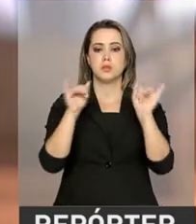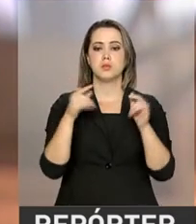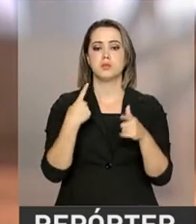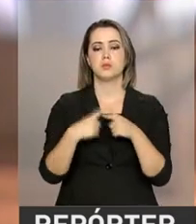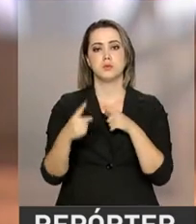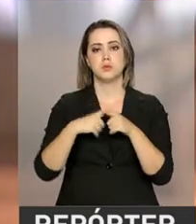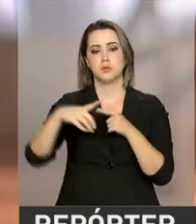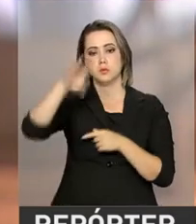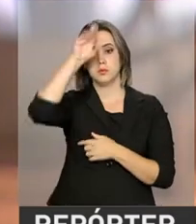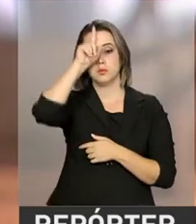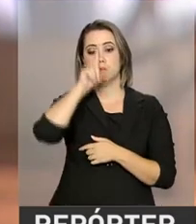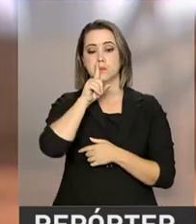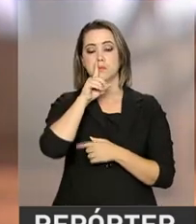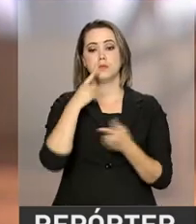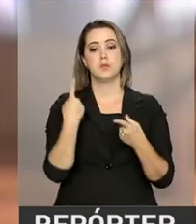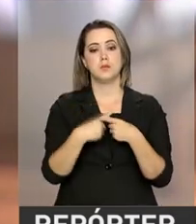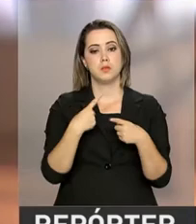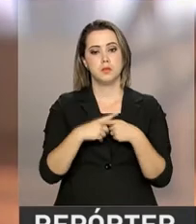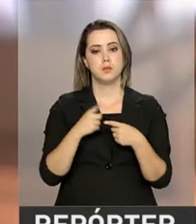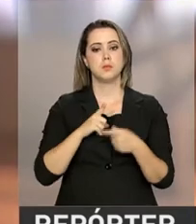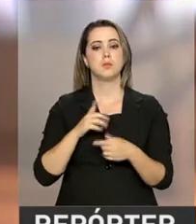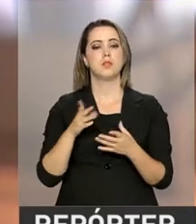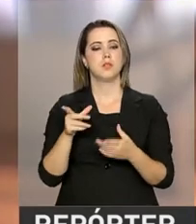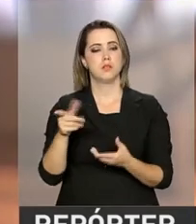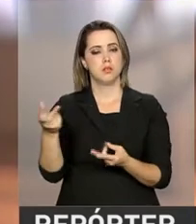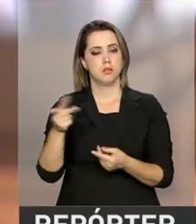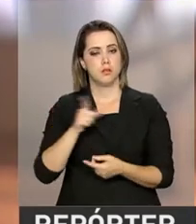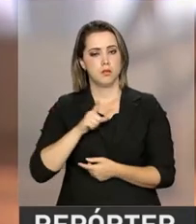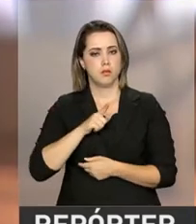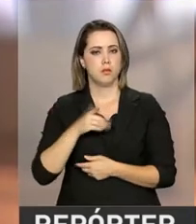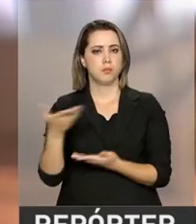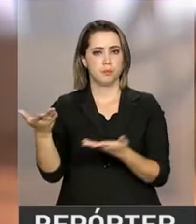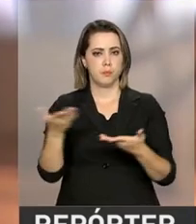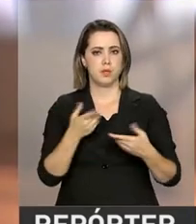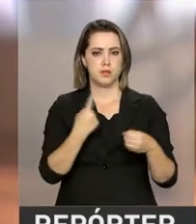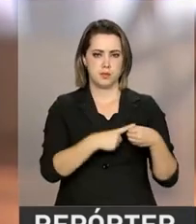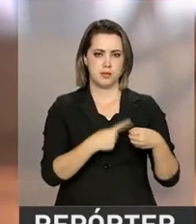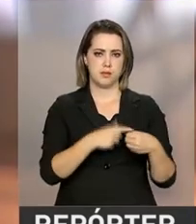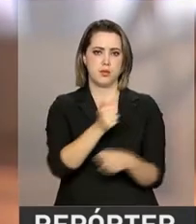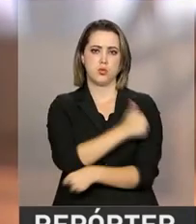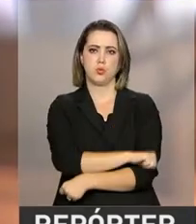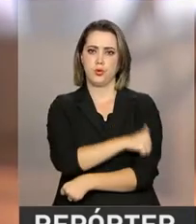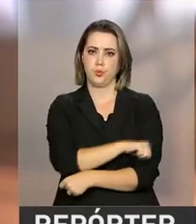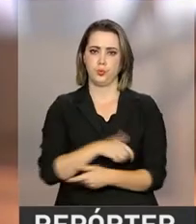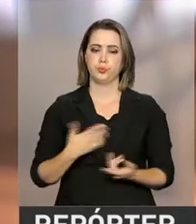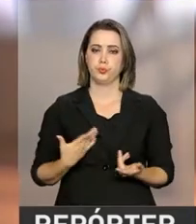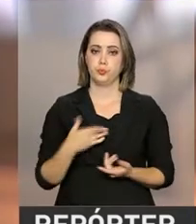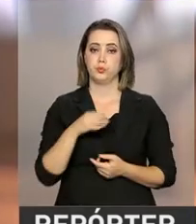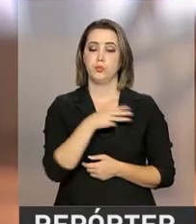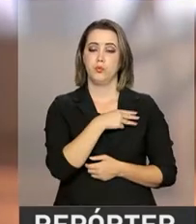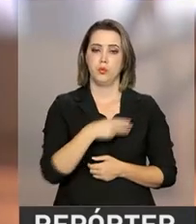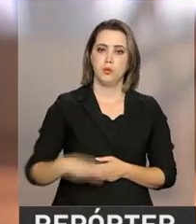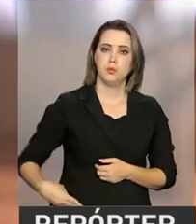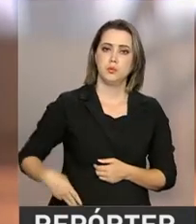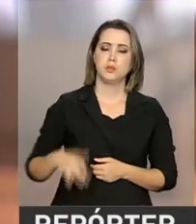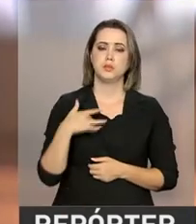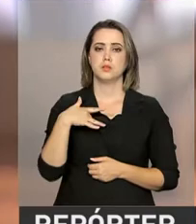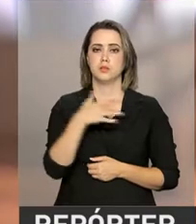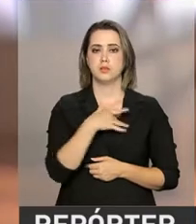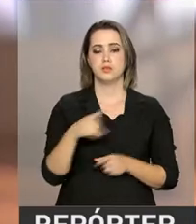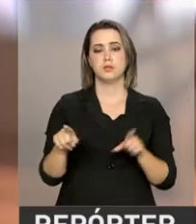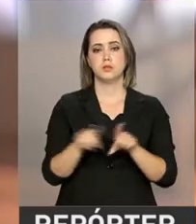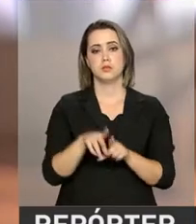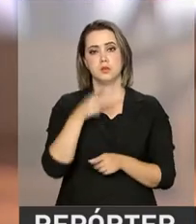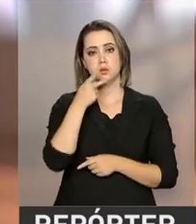febre amarela. Por isso, também vai receber as vacinas. O ministro da Saúde, Ricardo Barros, disse que a febre